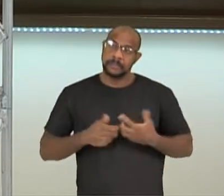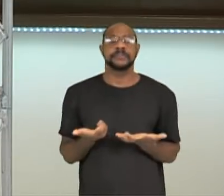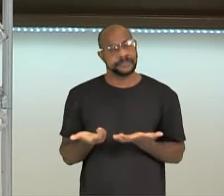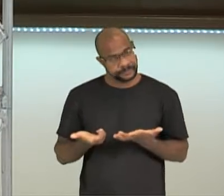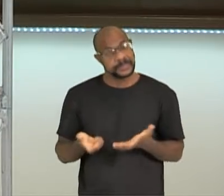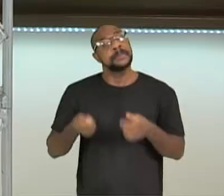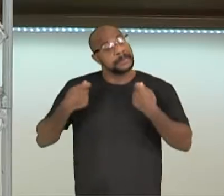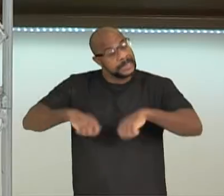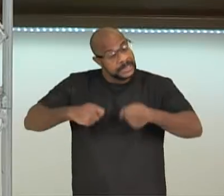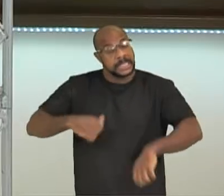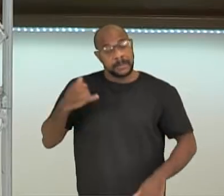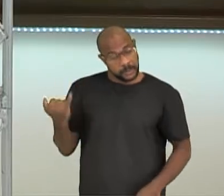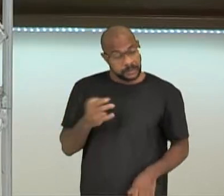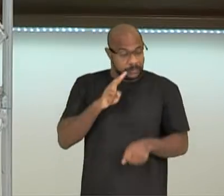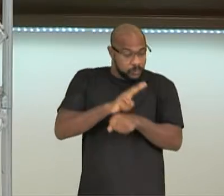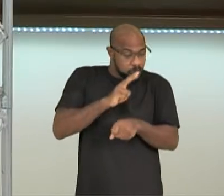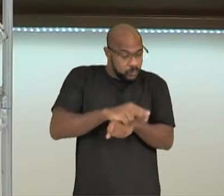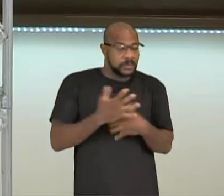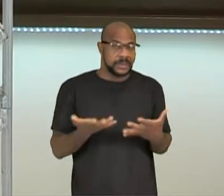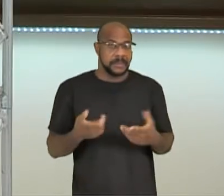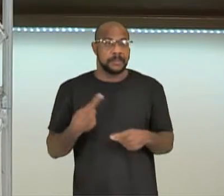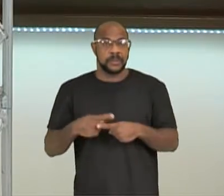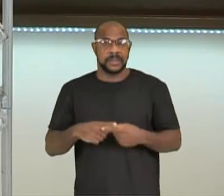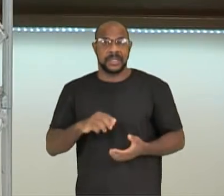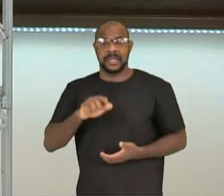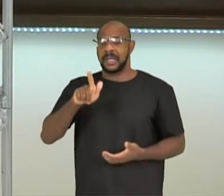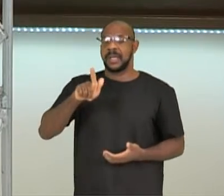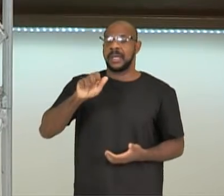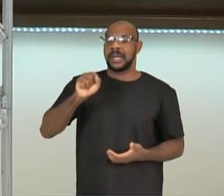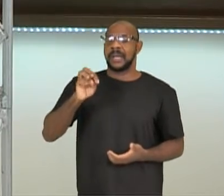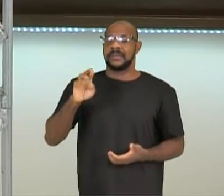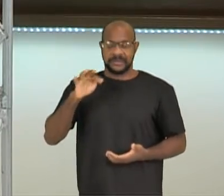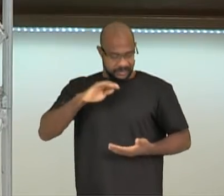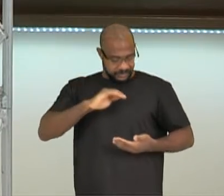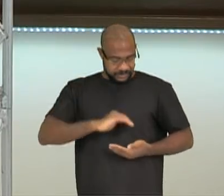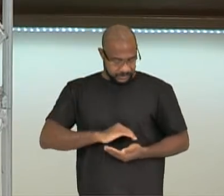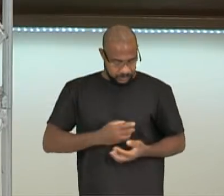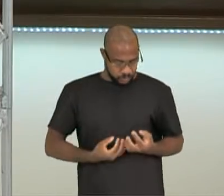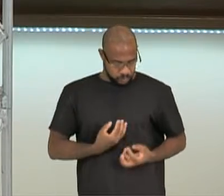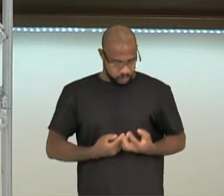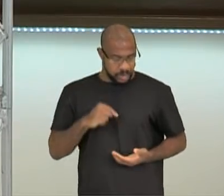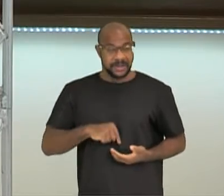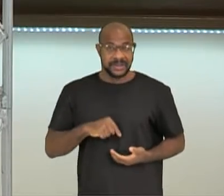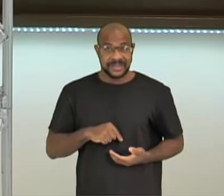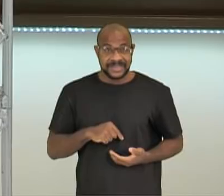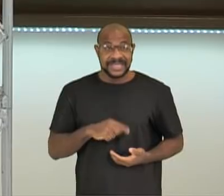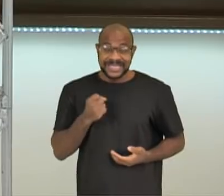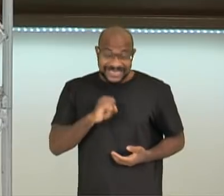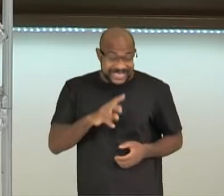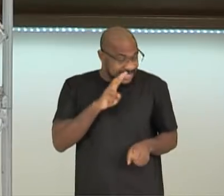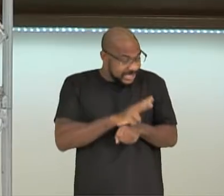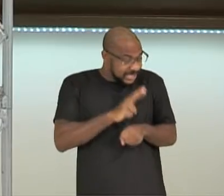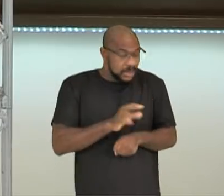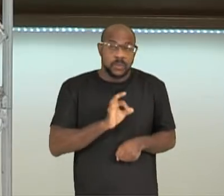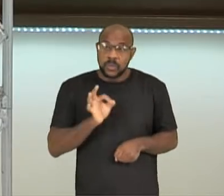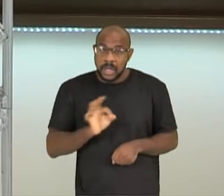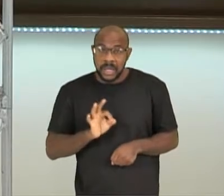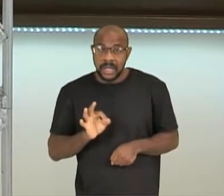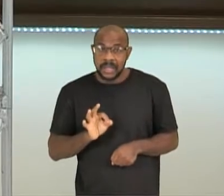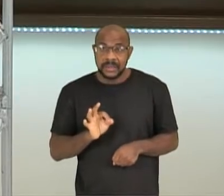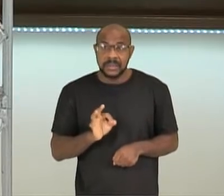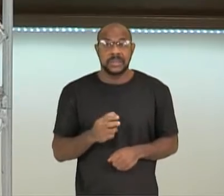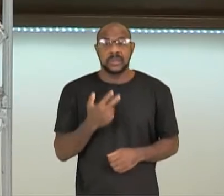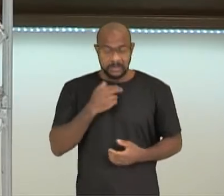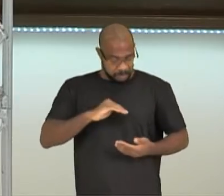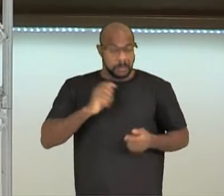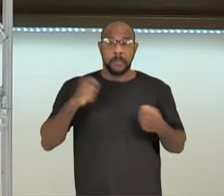e deve. Por quê? Porque uma gastrite que não seja levada a sério, não seja tratada, ela pode originar